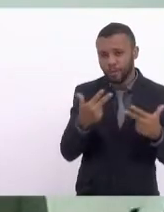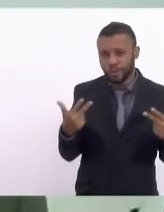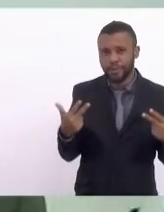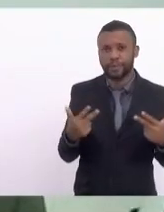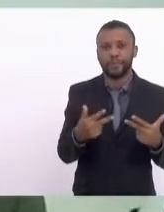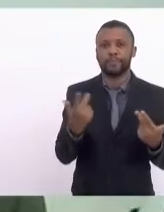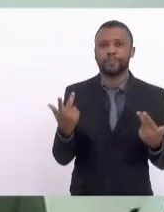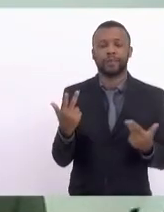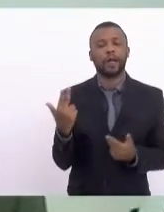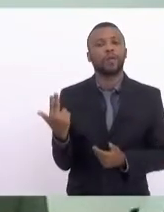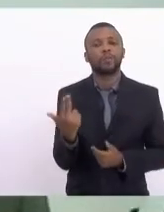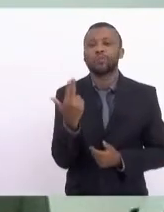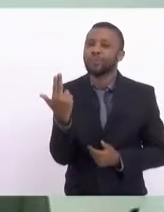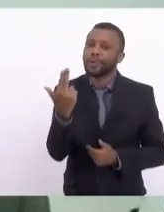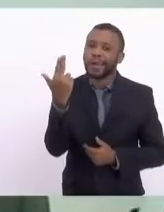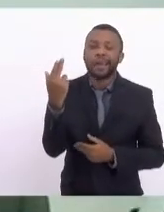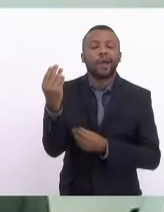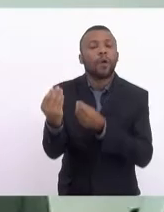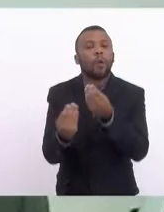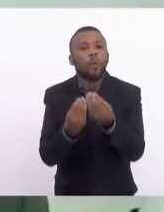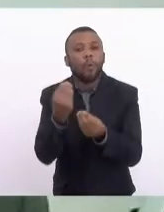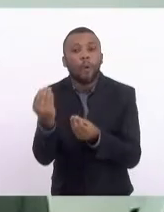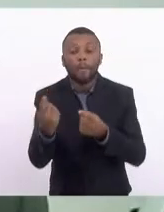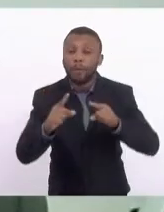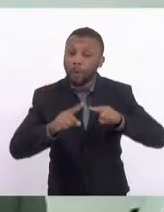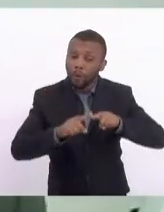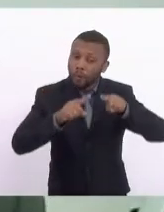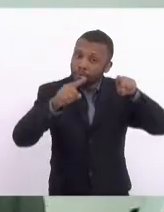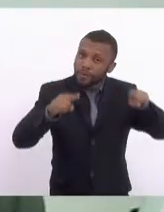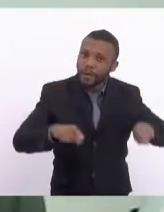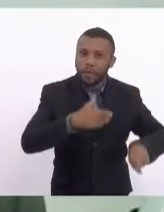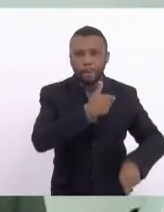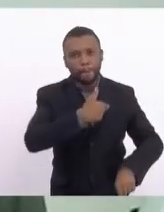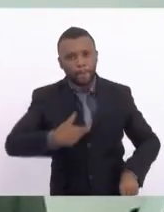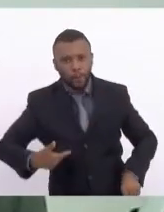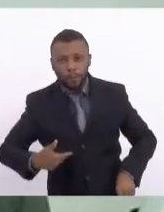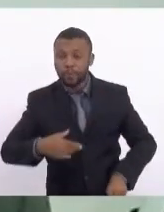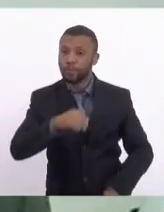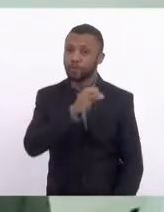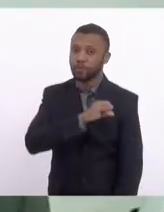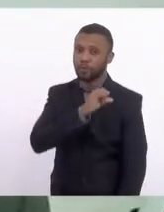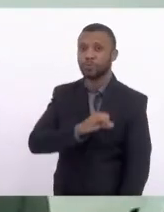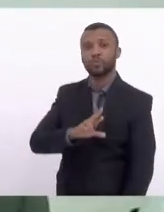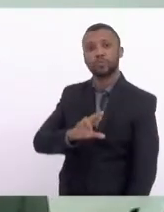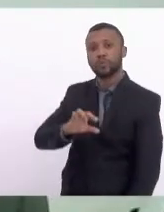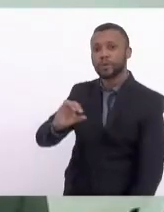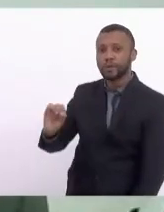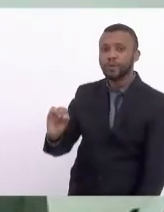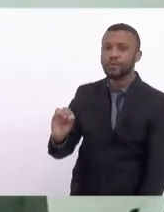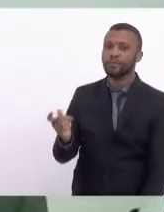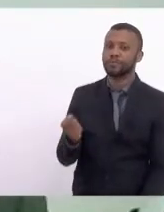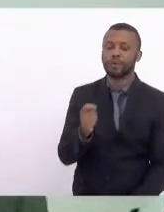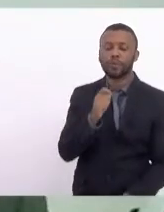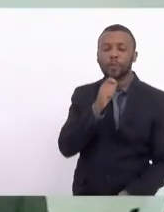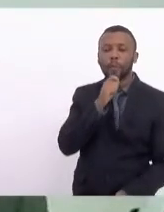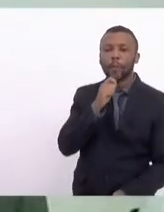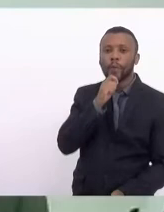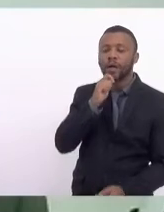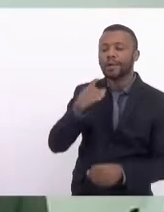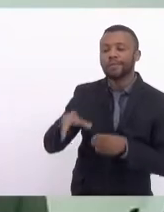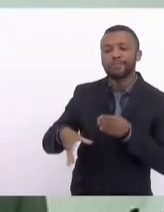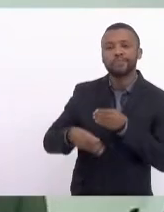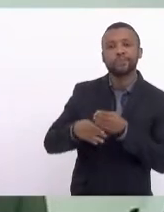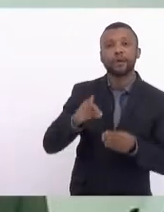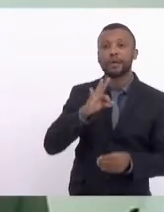há como o funcionalismo público estadual não ter reposição